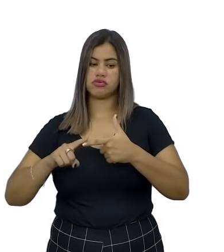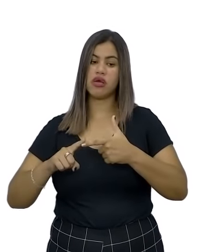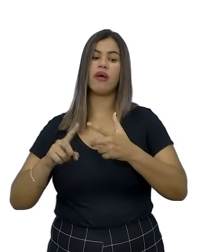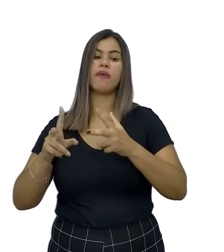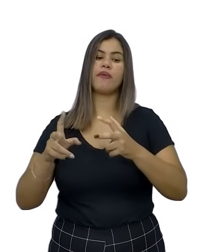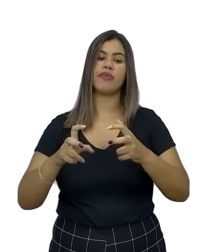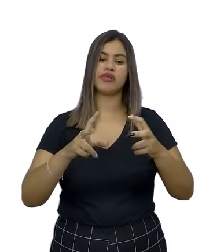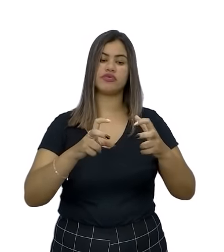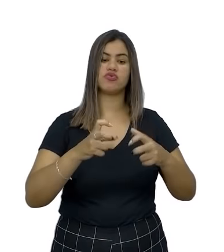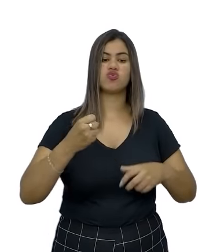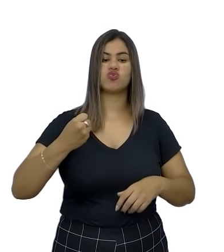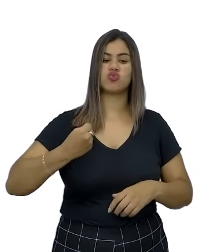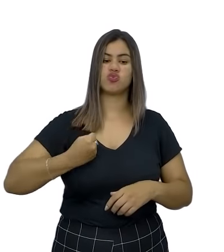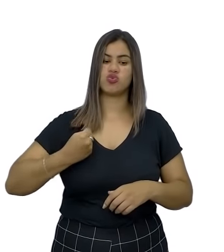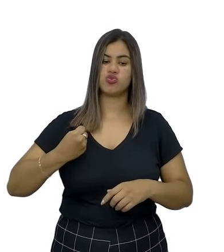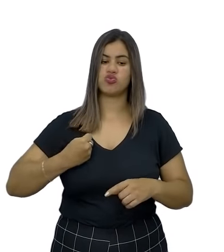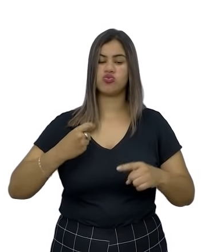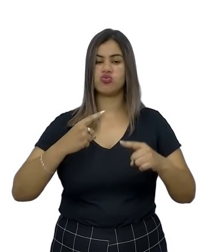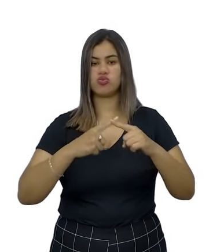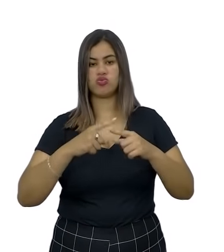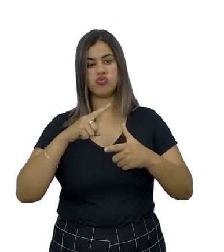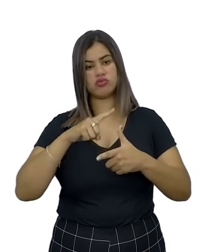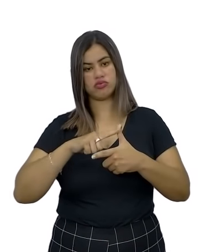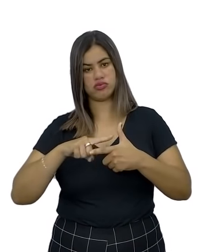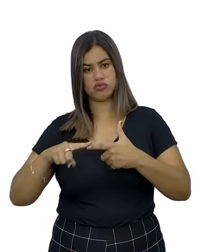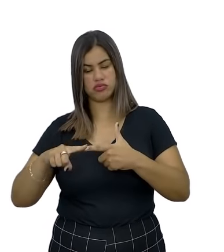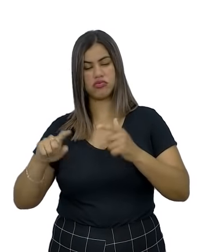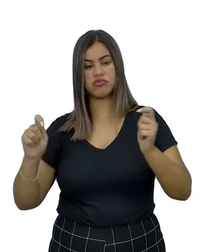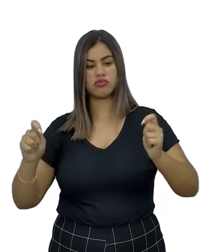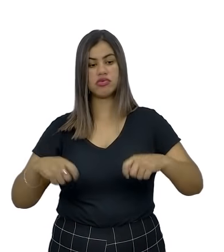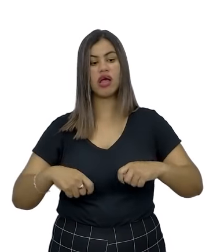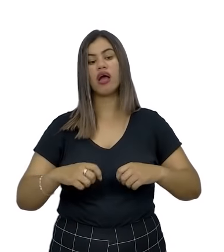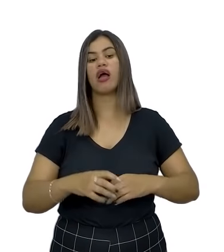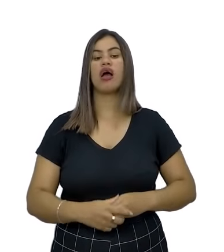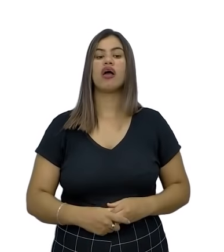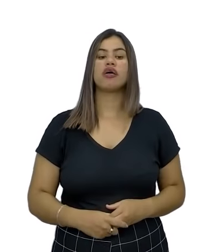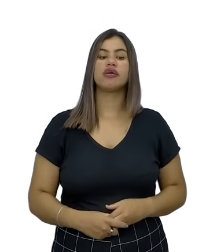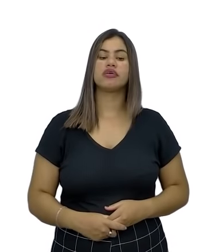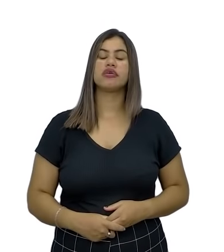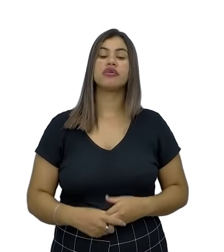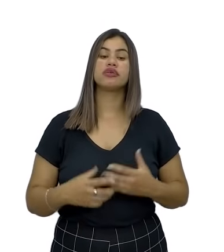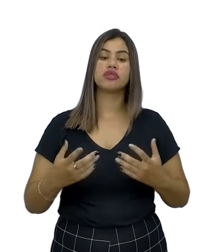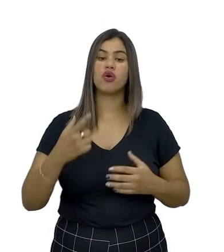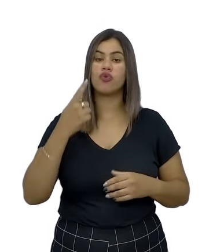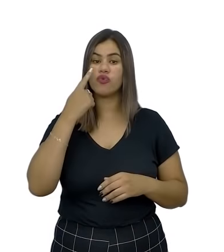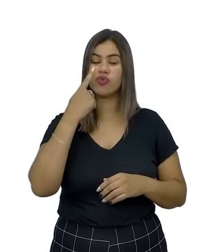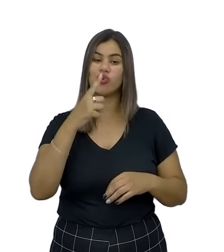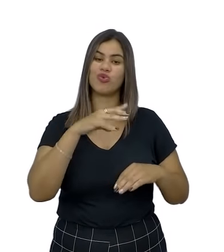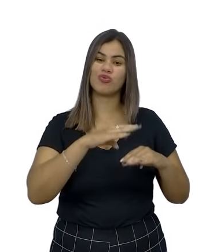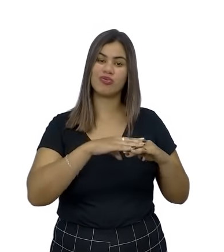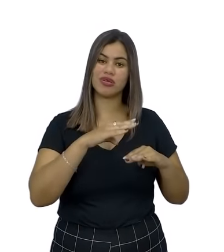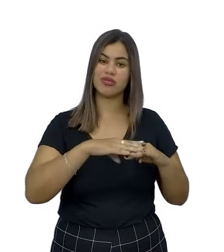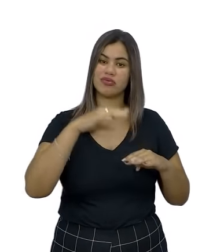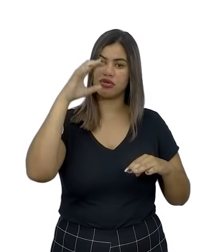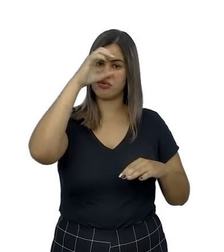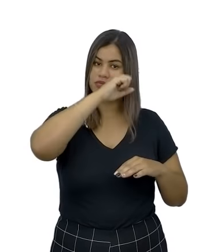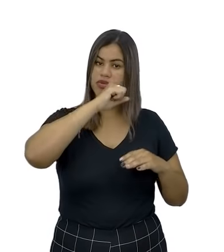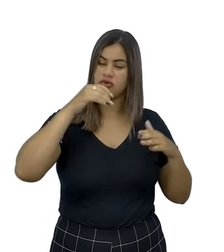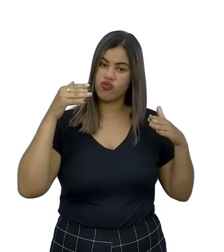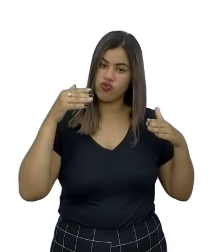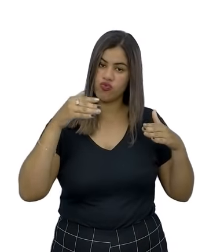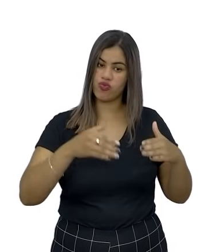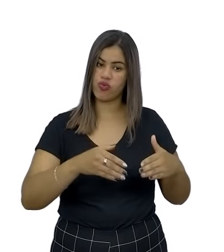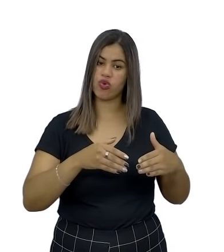reconhecendo os números primos, múltiplos e divisores. Então, aqui o nosso objeto matemático, o que está em foco, né, que a gente